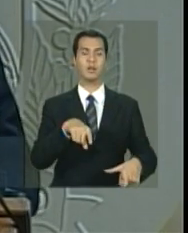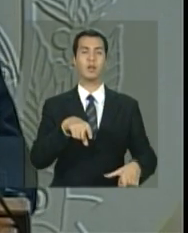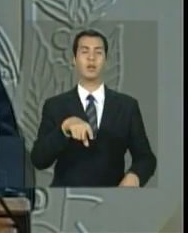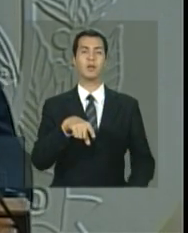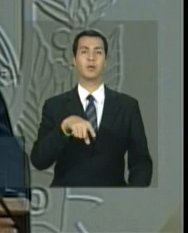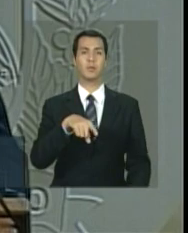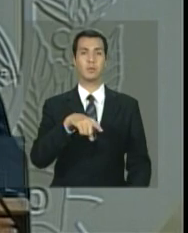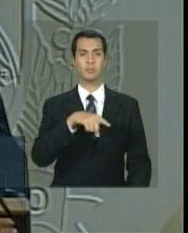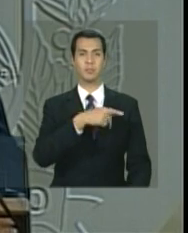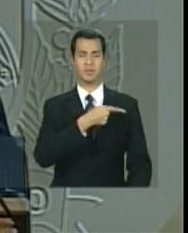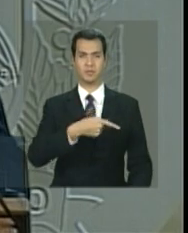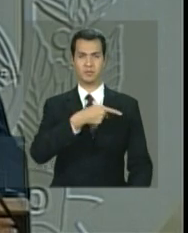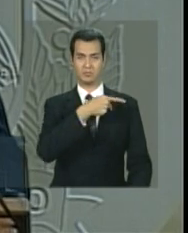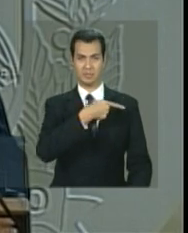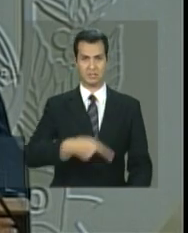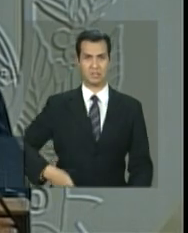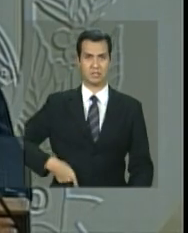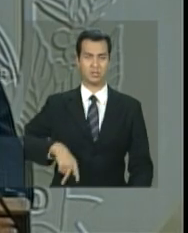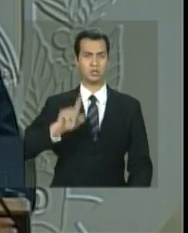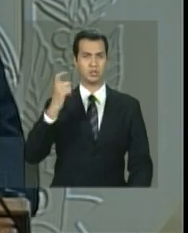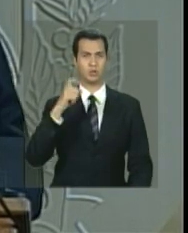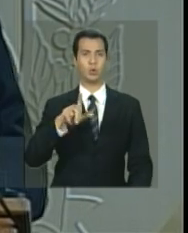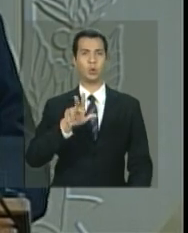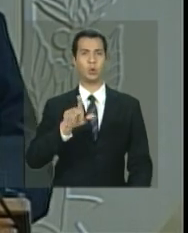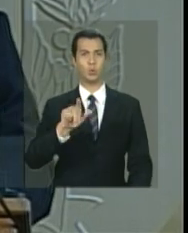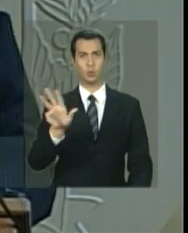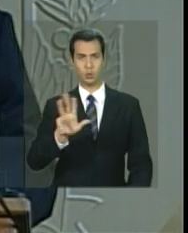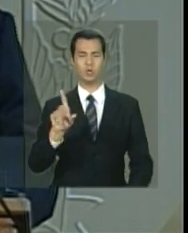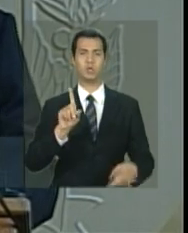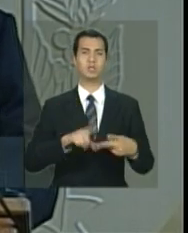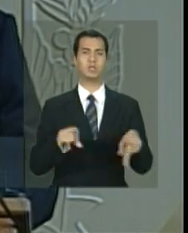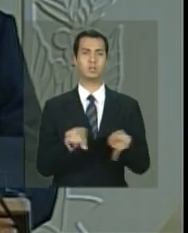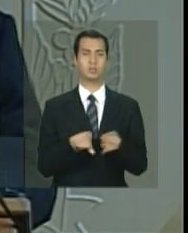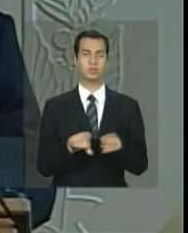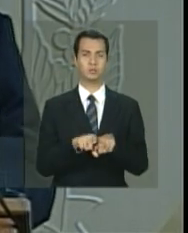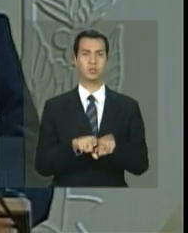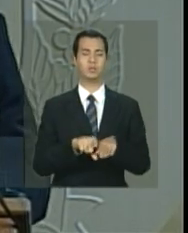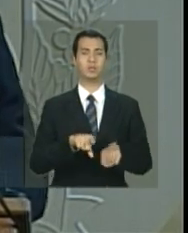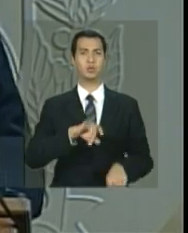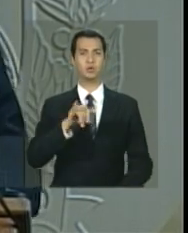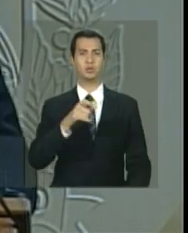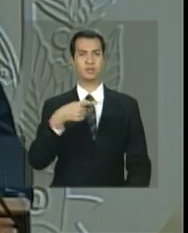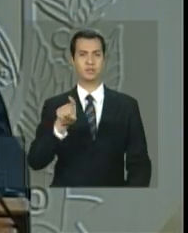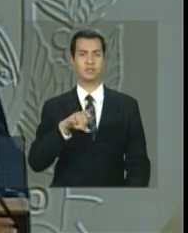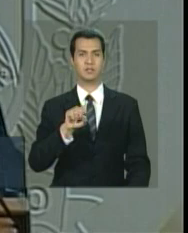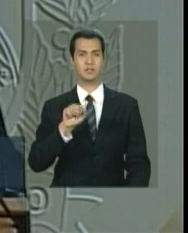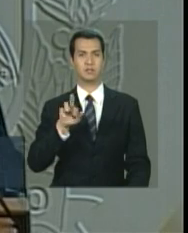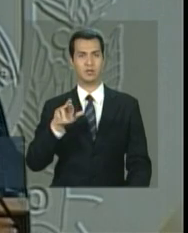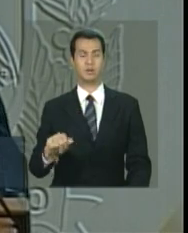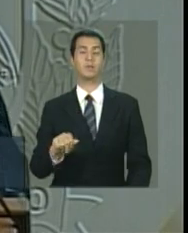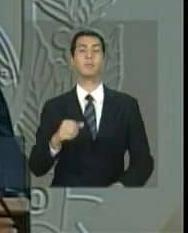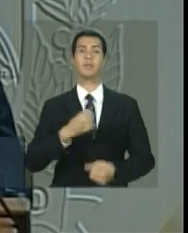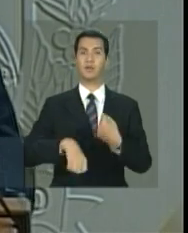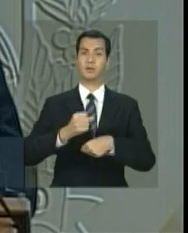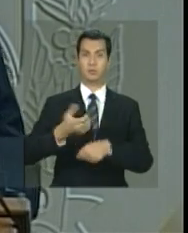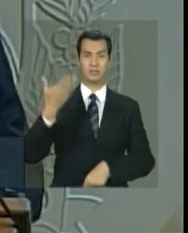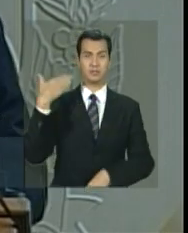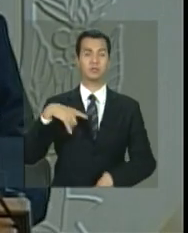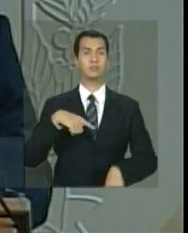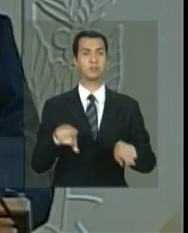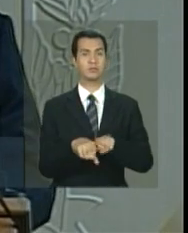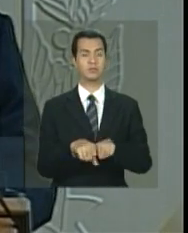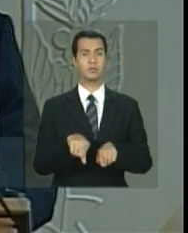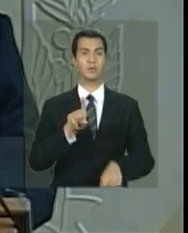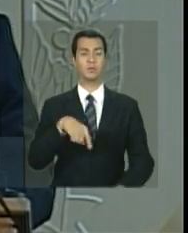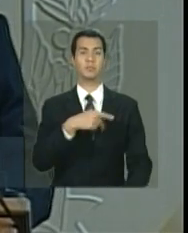Serra. No ano passado, o vice-presidente José Alencar e o ex-presidente Fernando Henrique Cardoso,